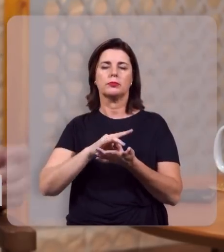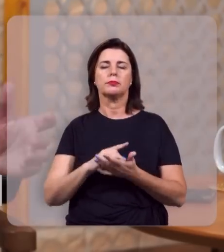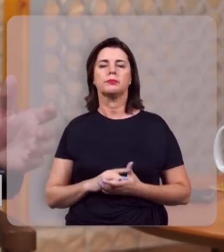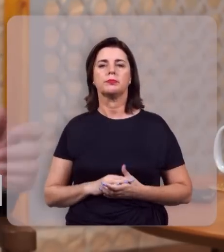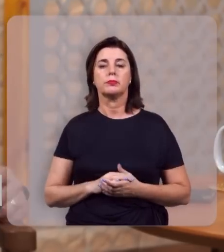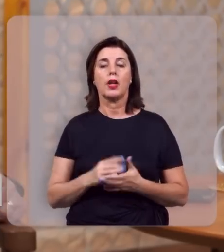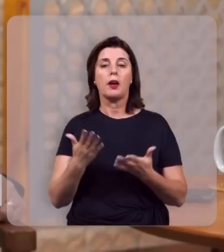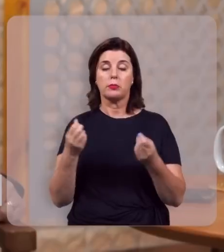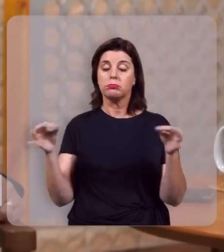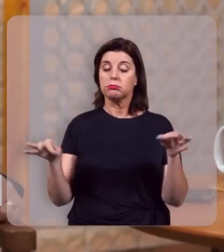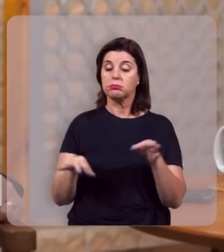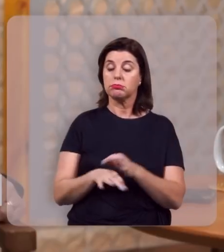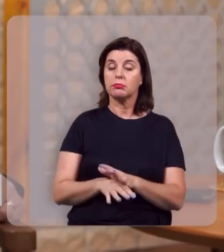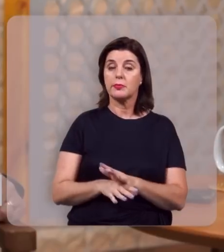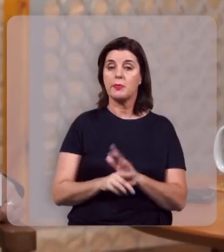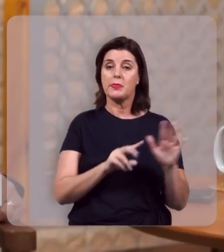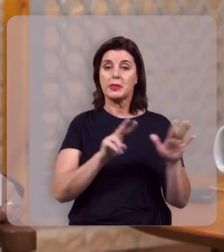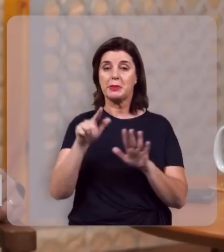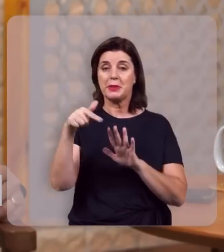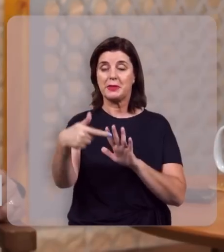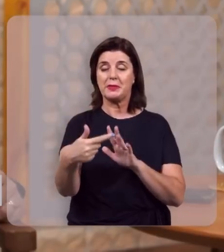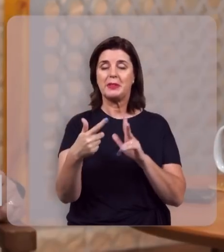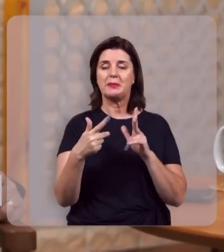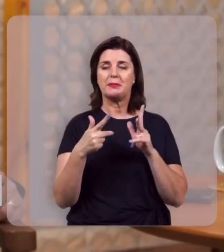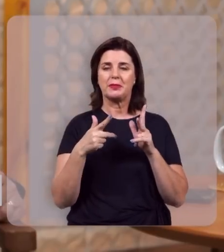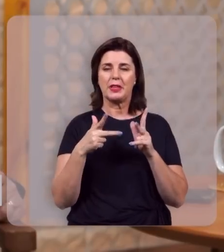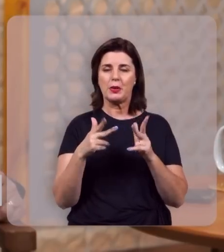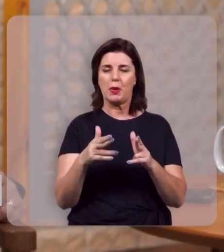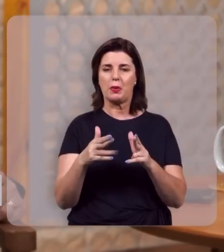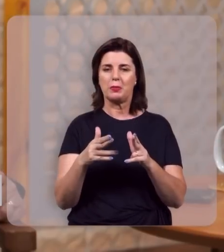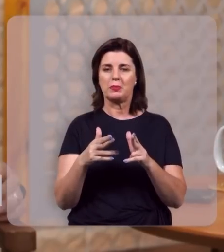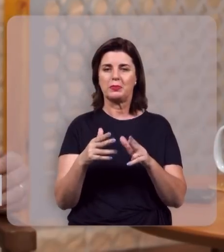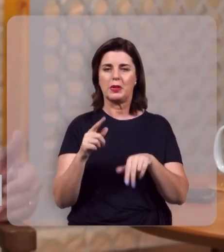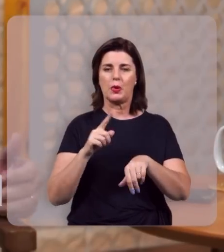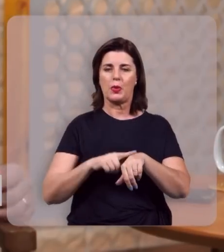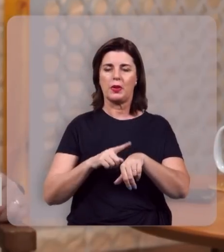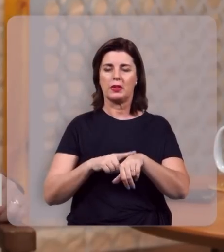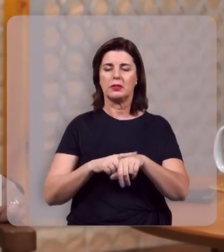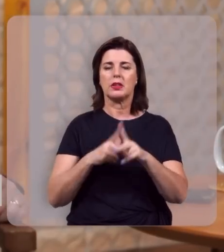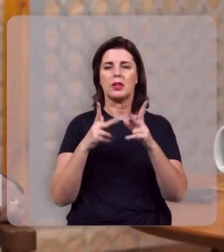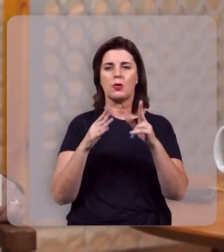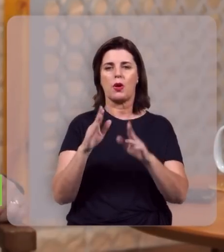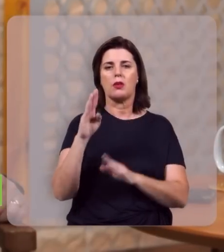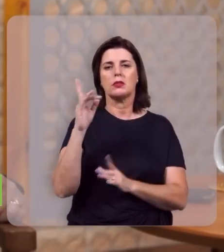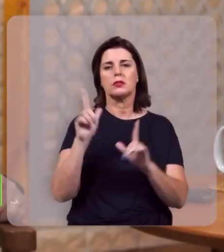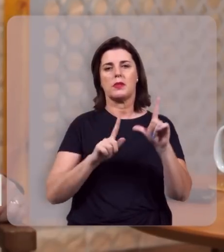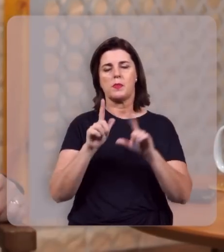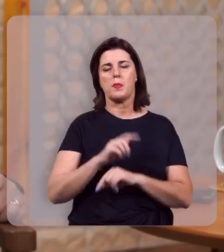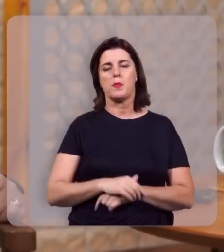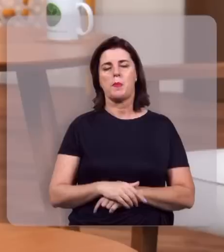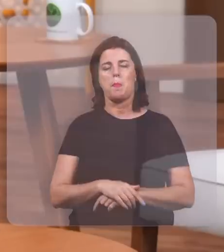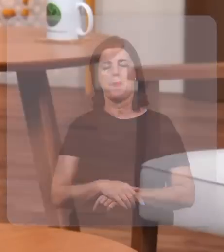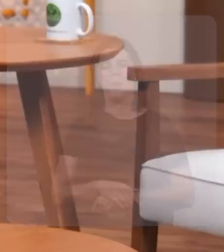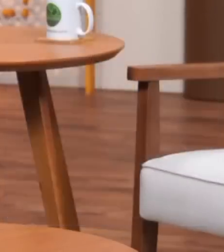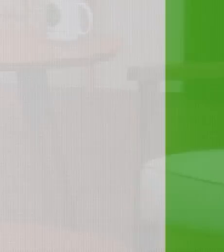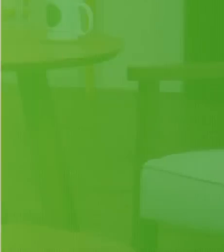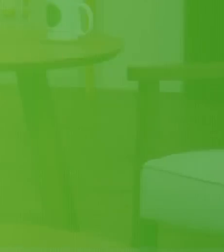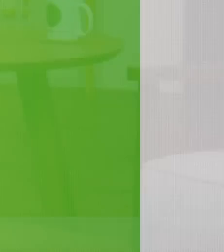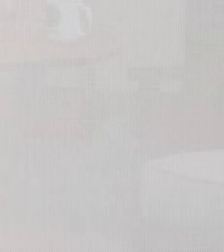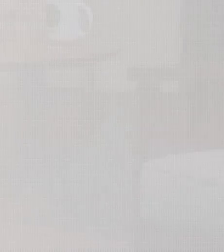ipb.org.br. A gente vai ficando por aqui, mas semana que vem estamos de volta, nesse mesmo horário e nesse mesmo canal.